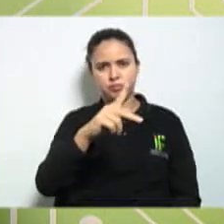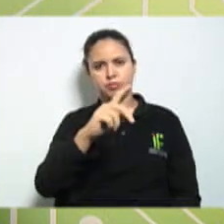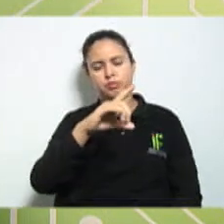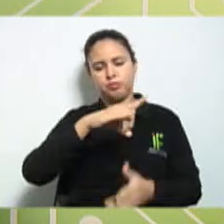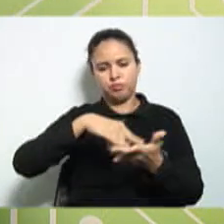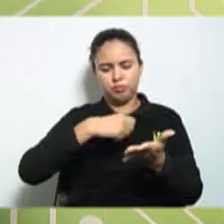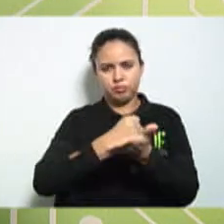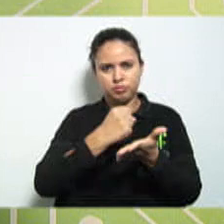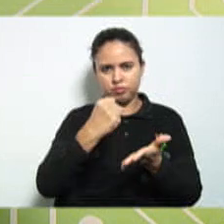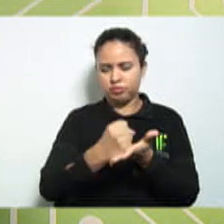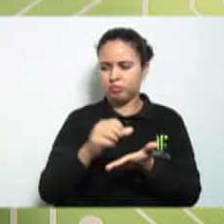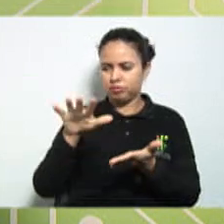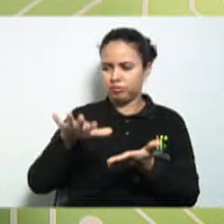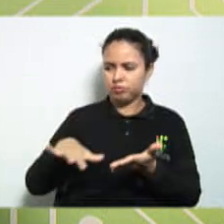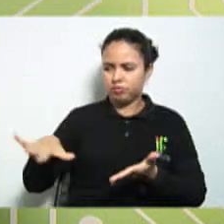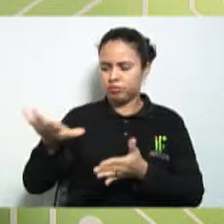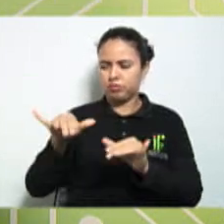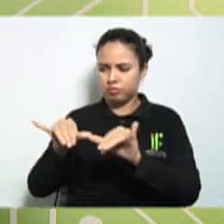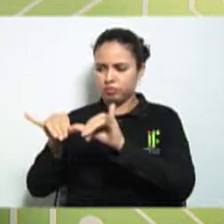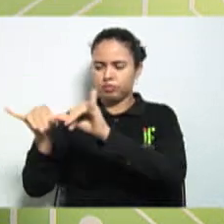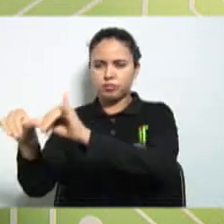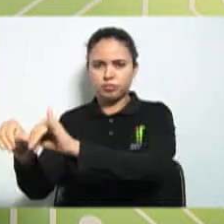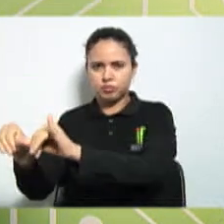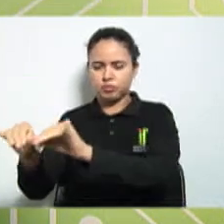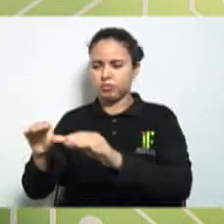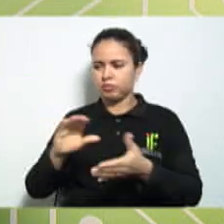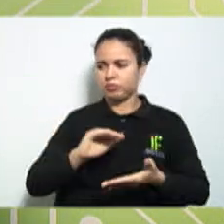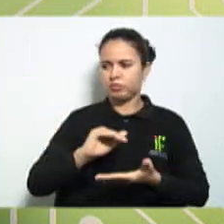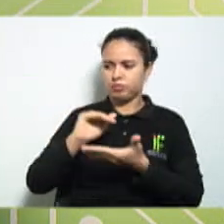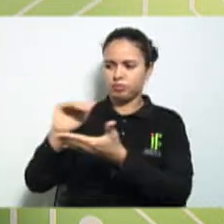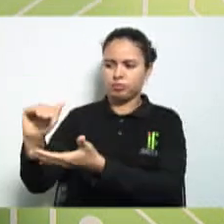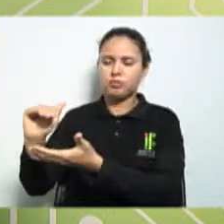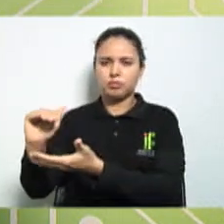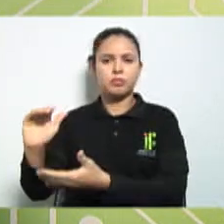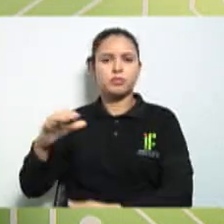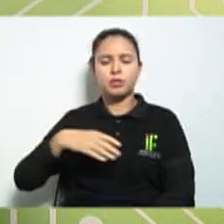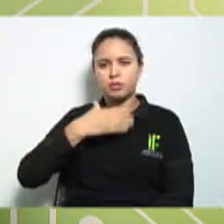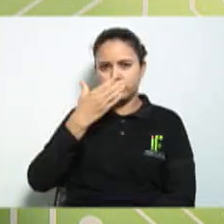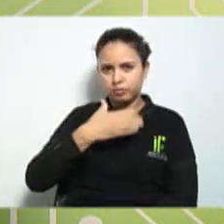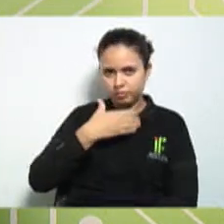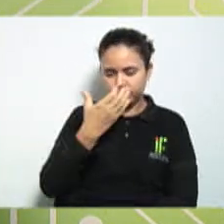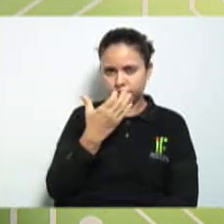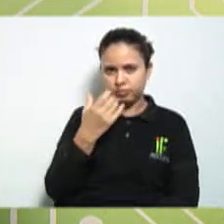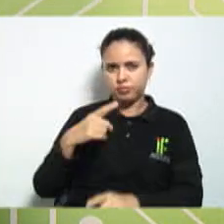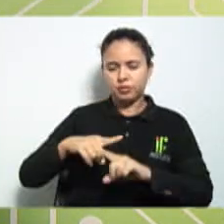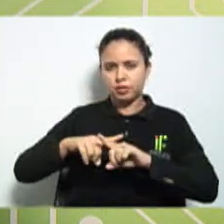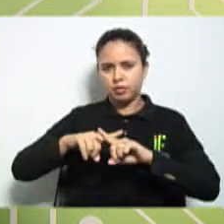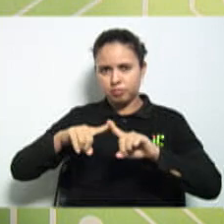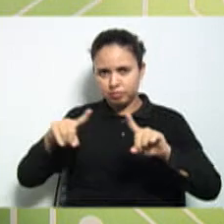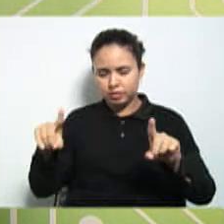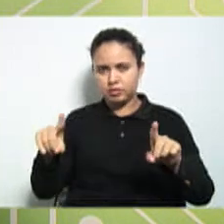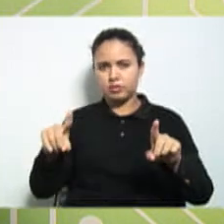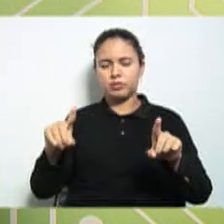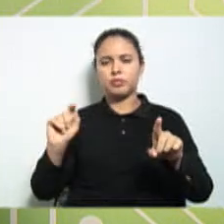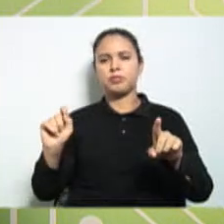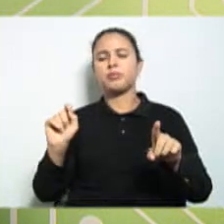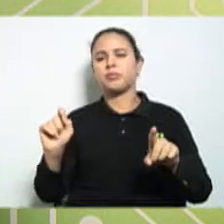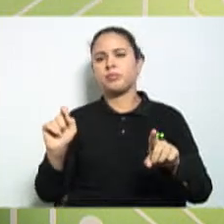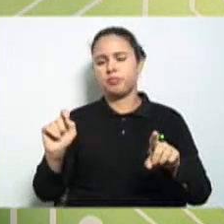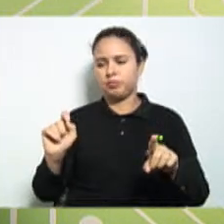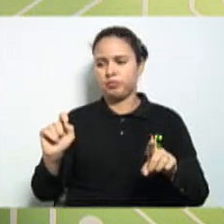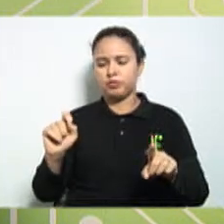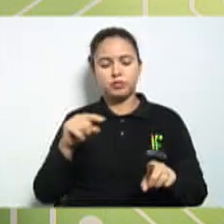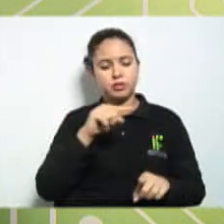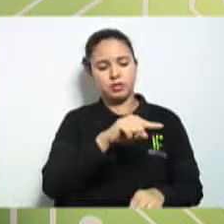que aconteceu? Para entregar polpas de frutas. Porém, a quantidade de frutas fornecidas